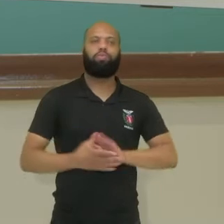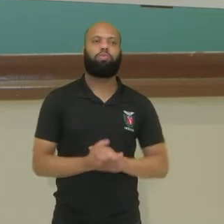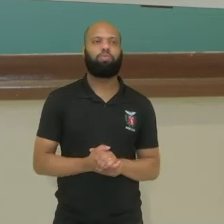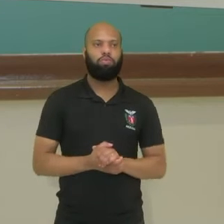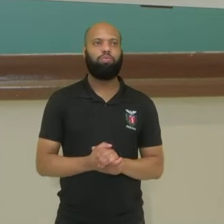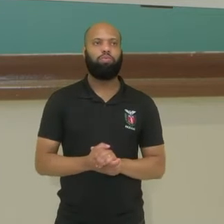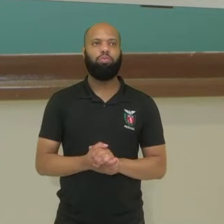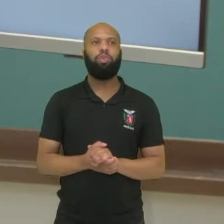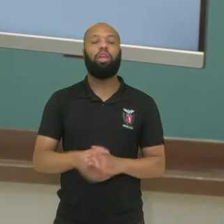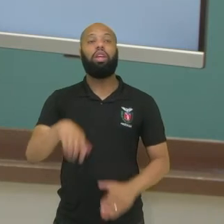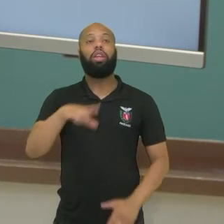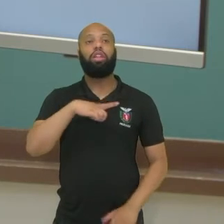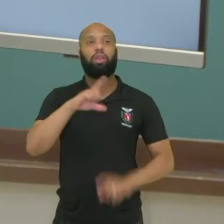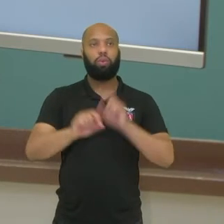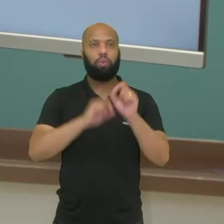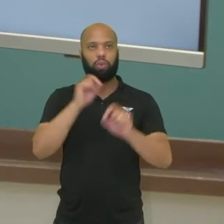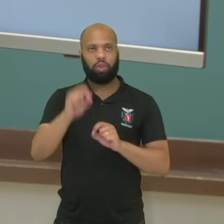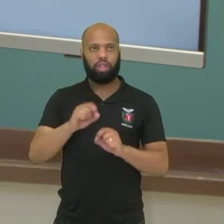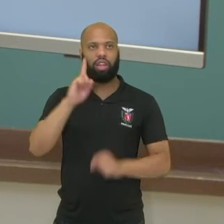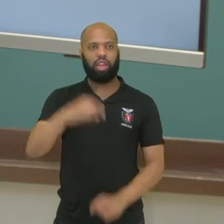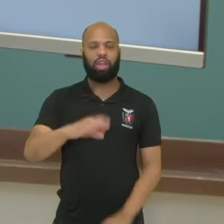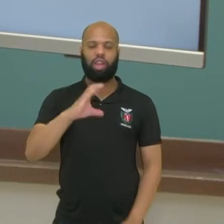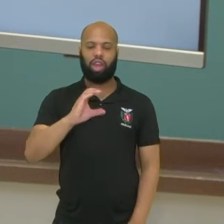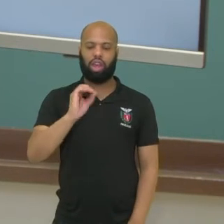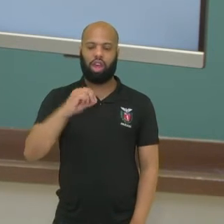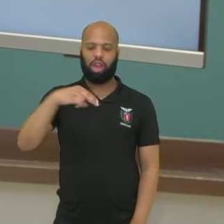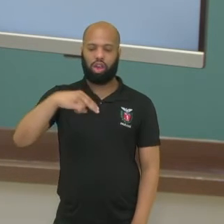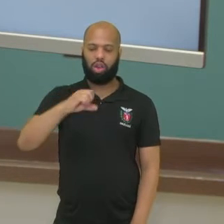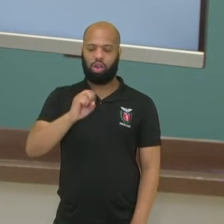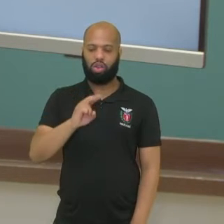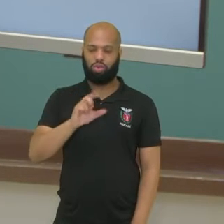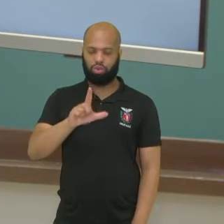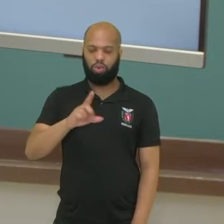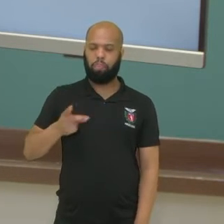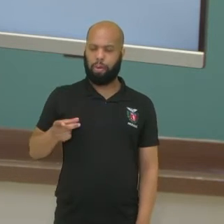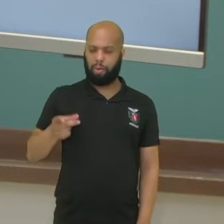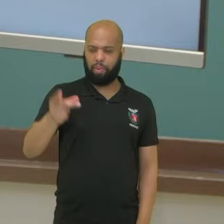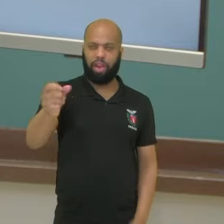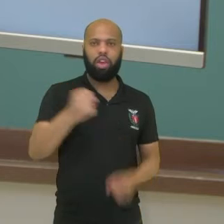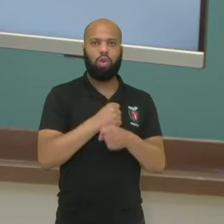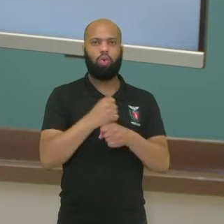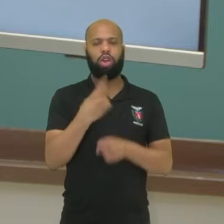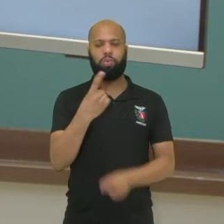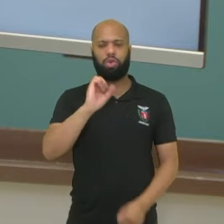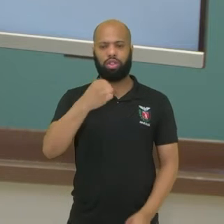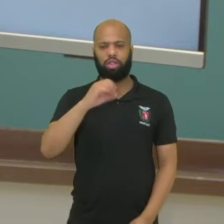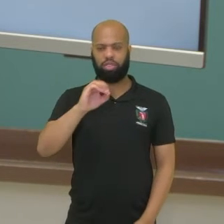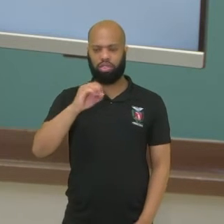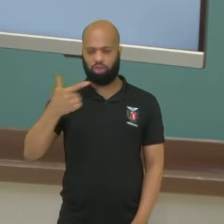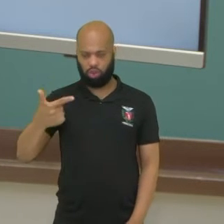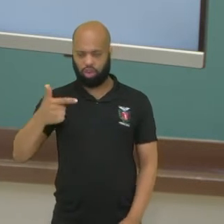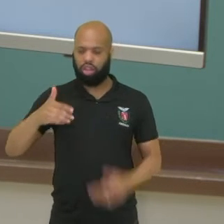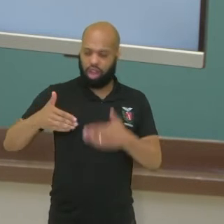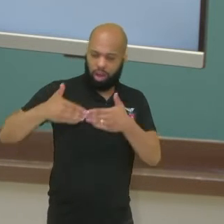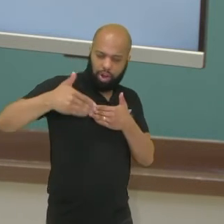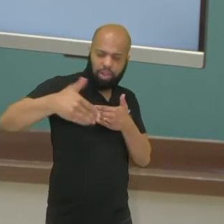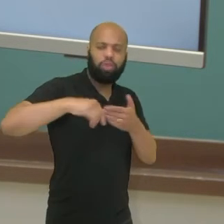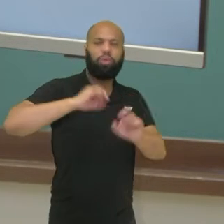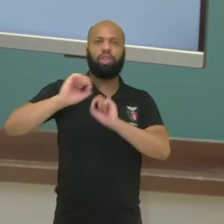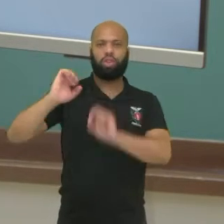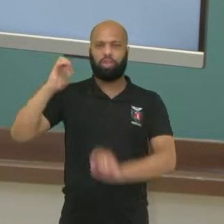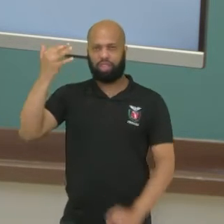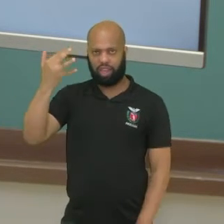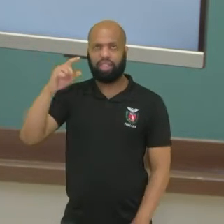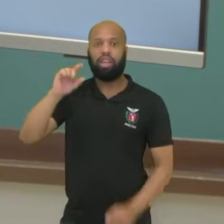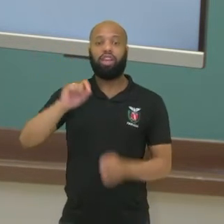vai ter o título de cônsul vitalício, ou seja, cônsul para toda a vida em 1802. E a partir disso, ele então vai fazer